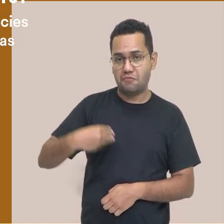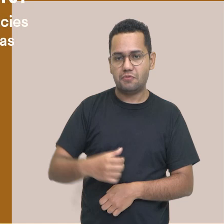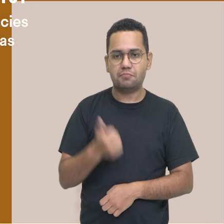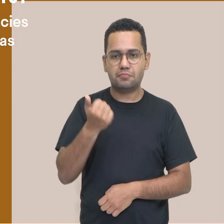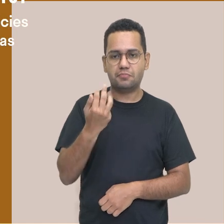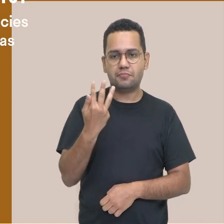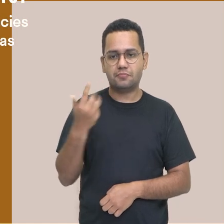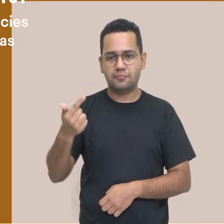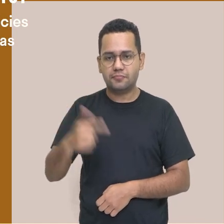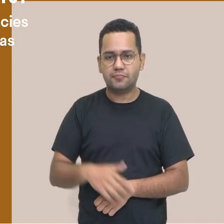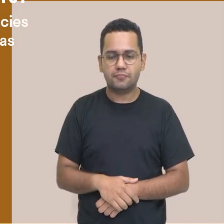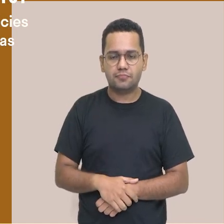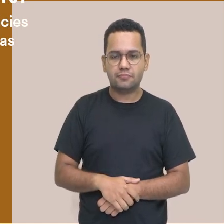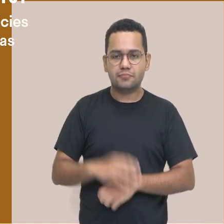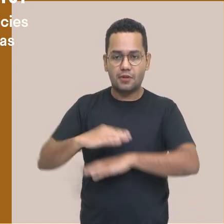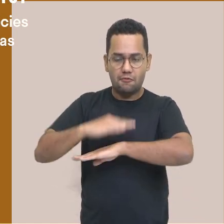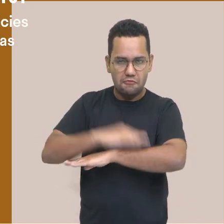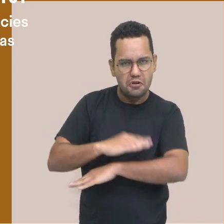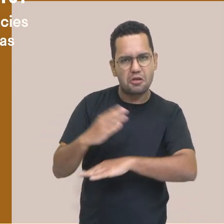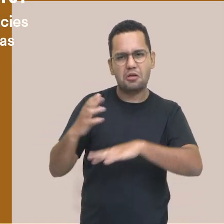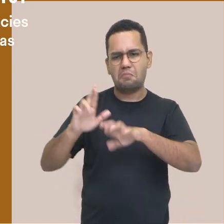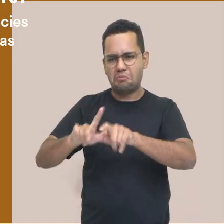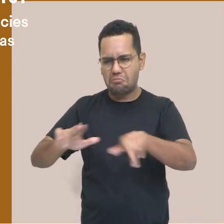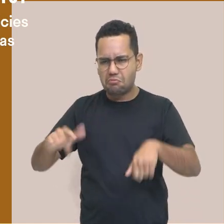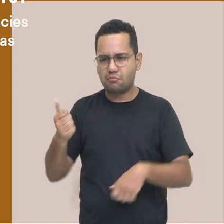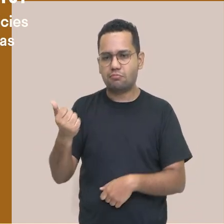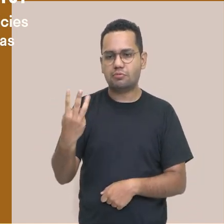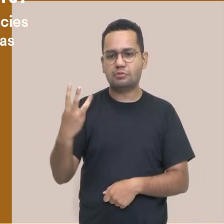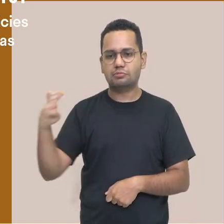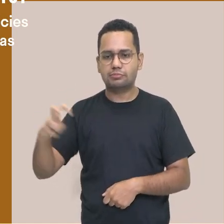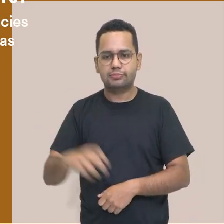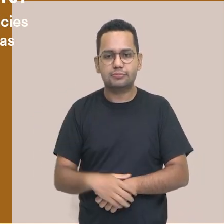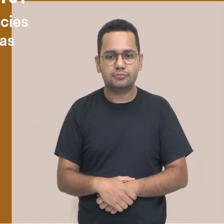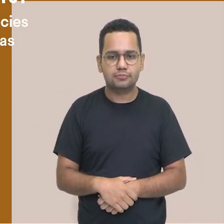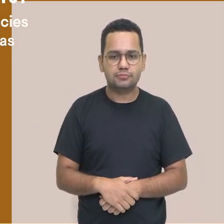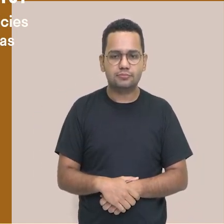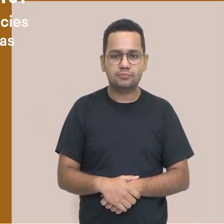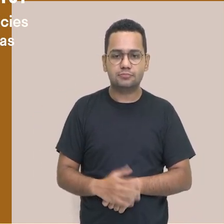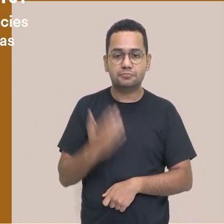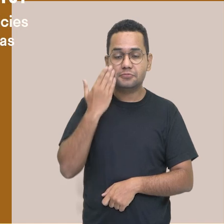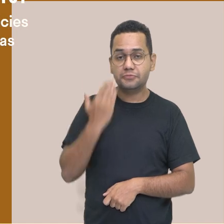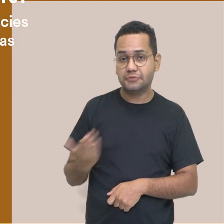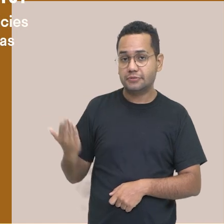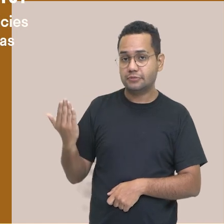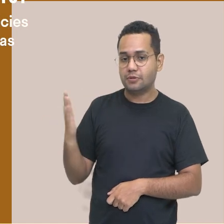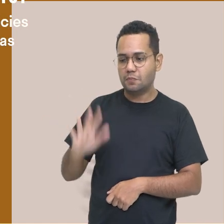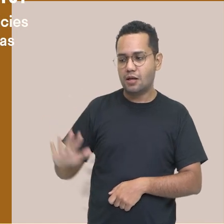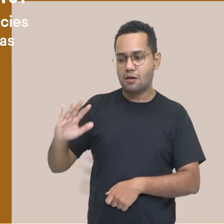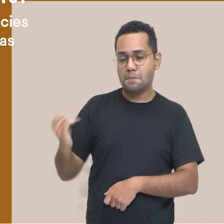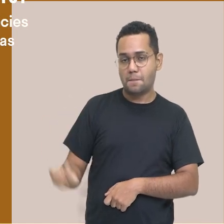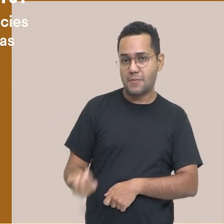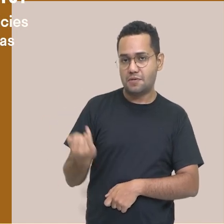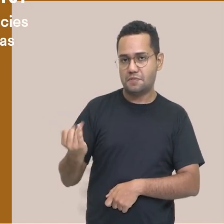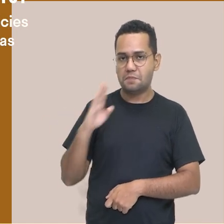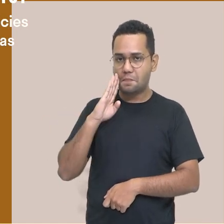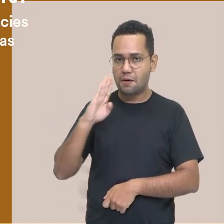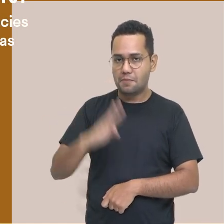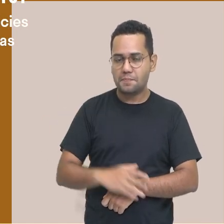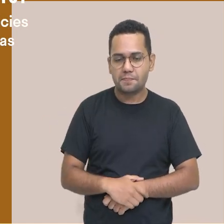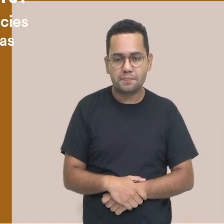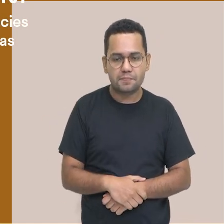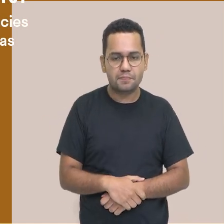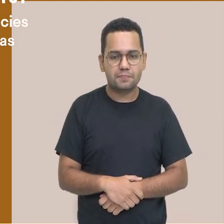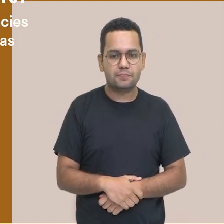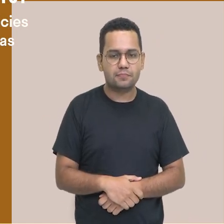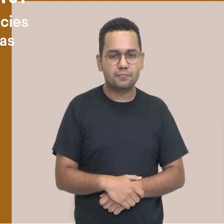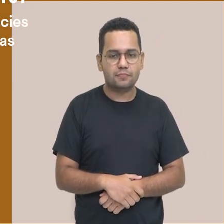catalogadas, mamíferos 132 e anfíbios 35. Como destaque aí nós temos aí na representante da